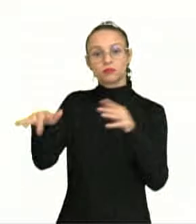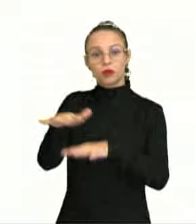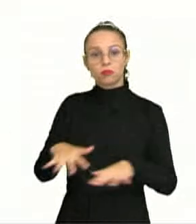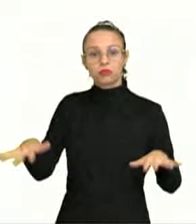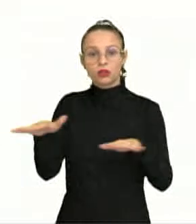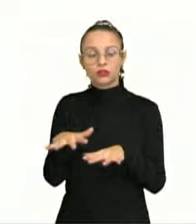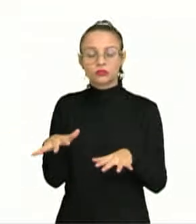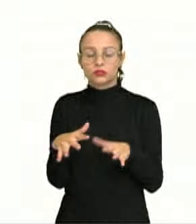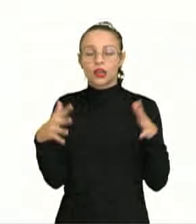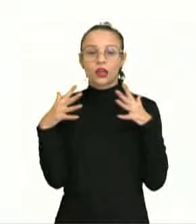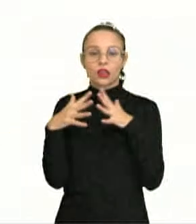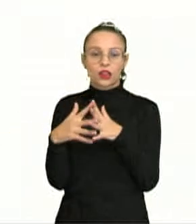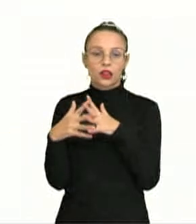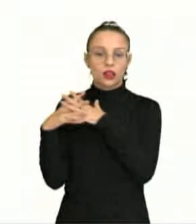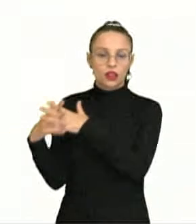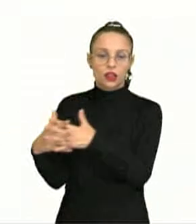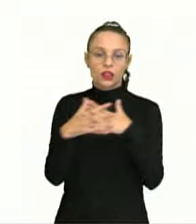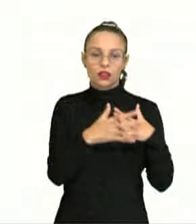prostrada pela confusão.